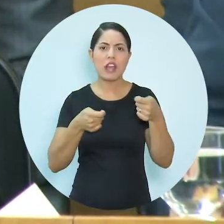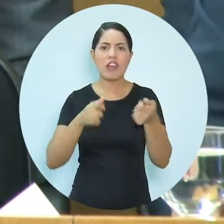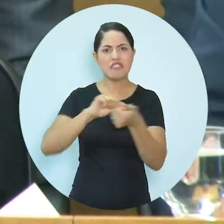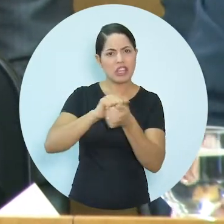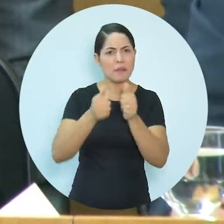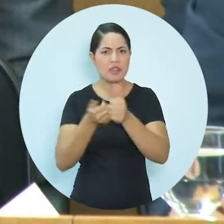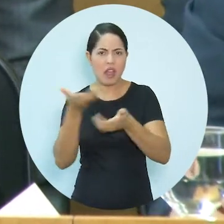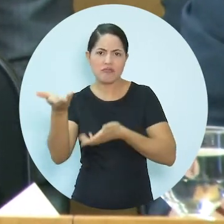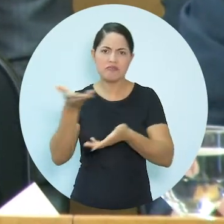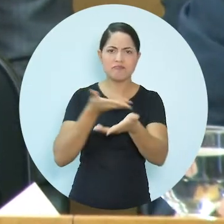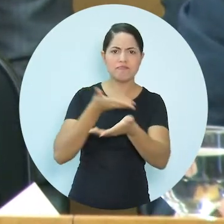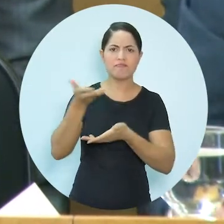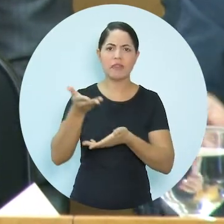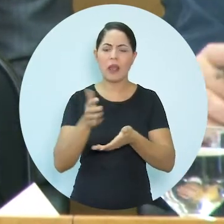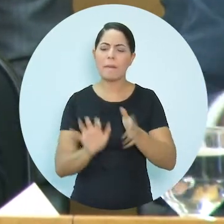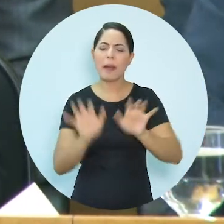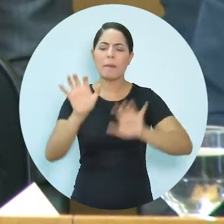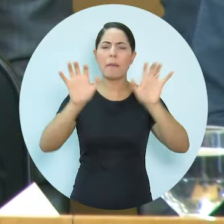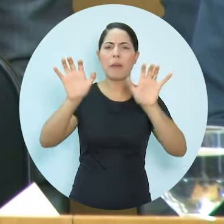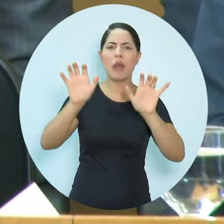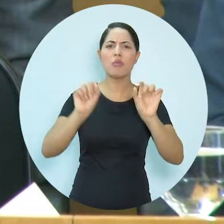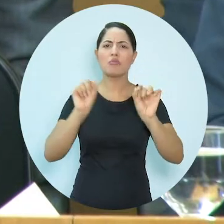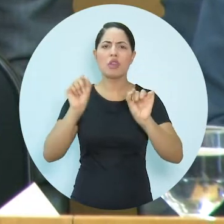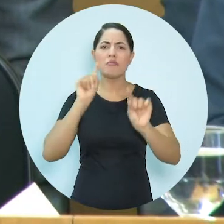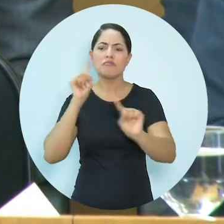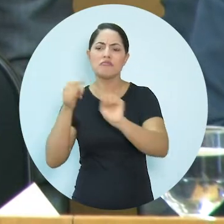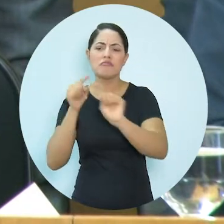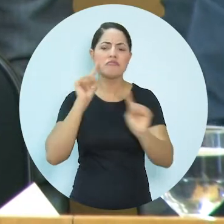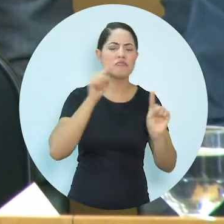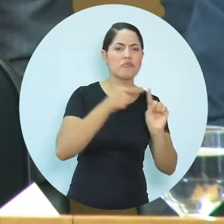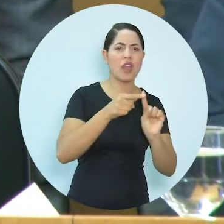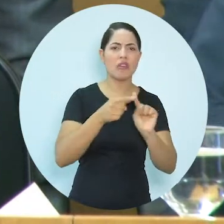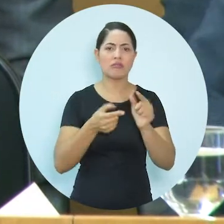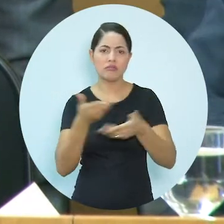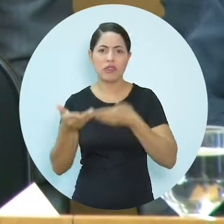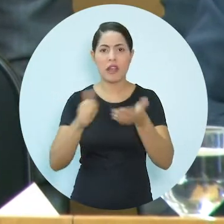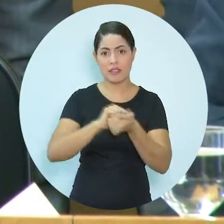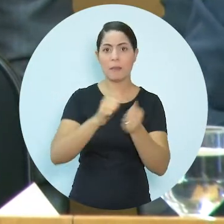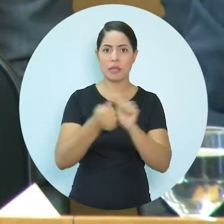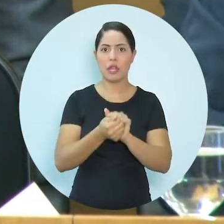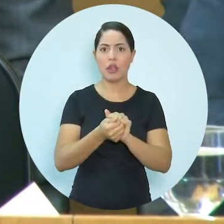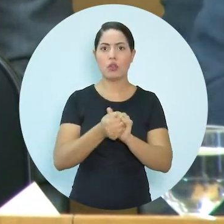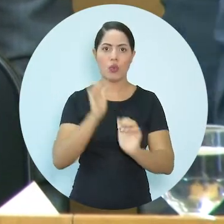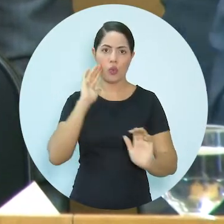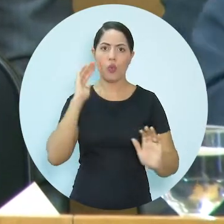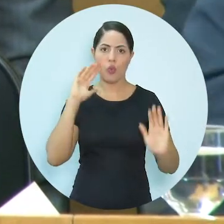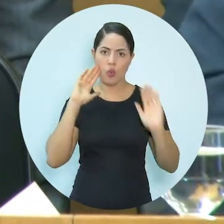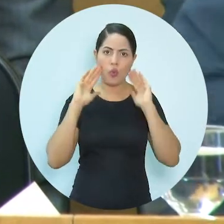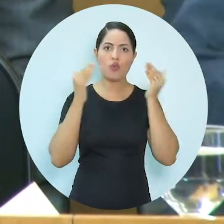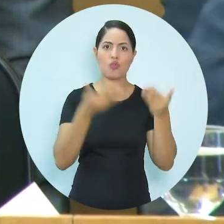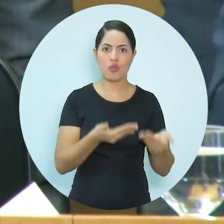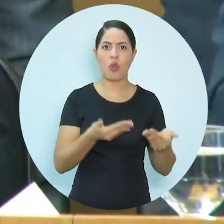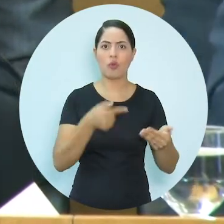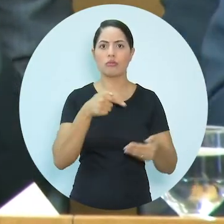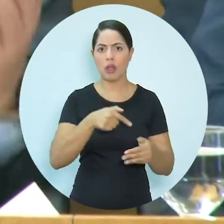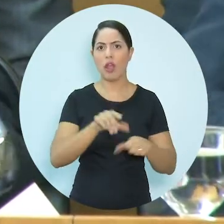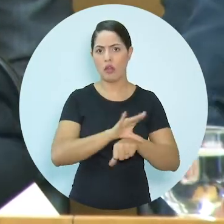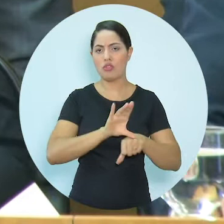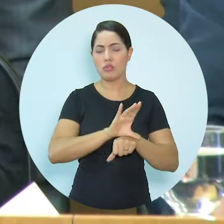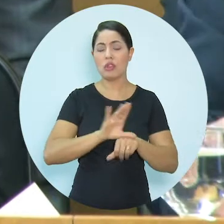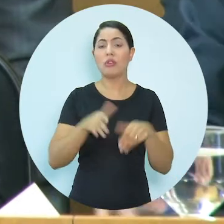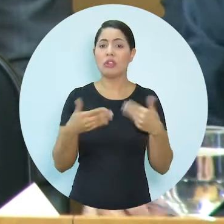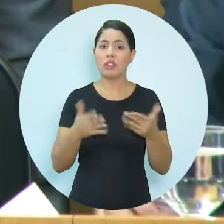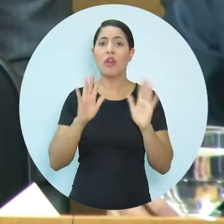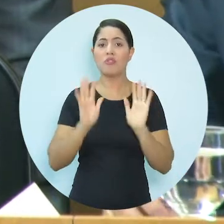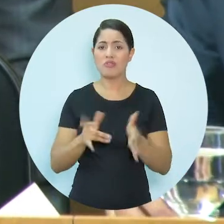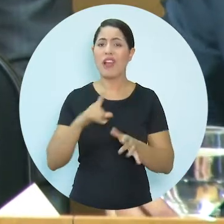nós estarmos adequando aos interesses de cada seccional a forma de votação do 5º Constitucional. Nós sabemos, e não é